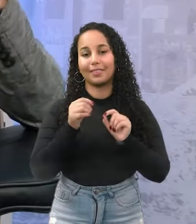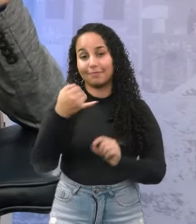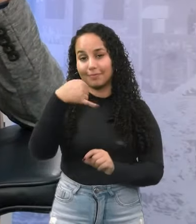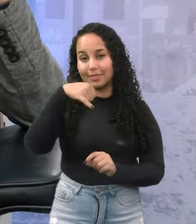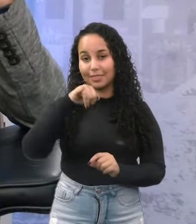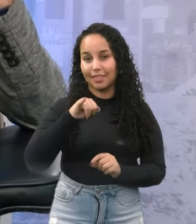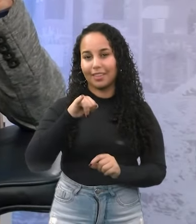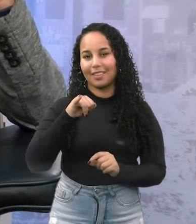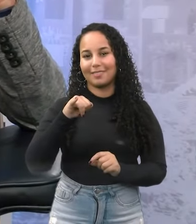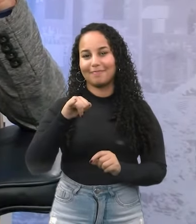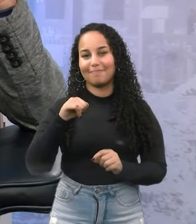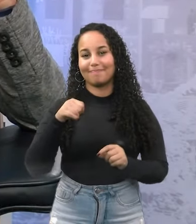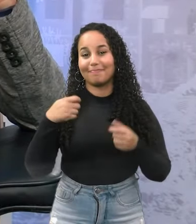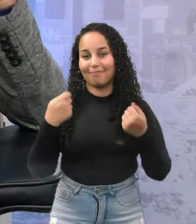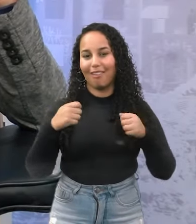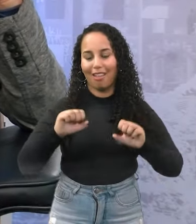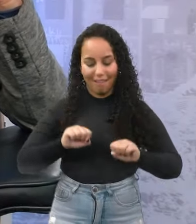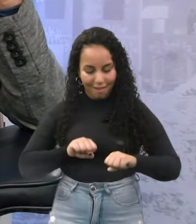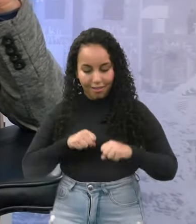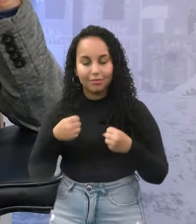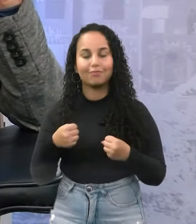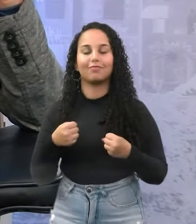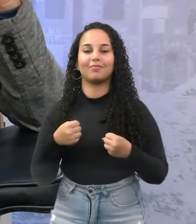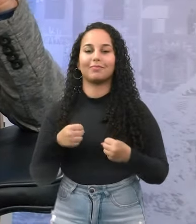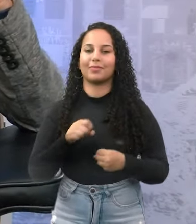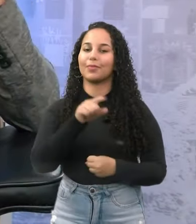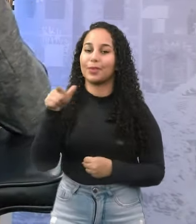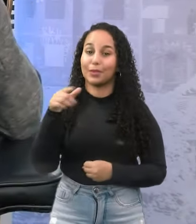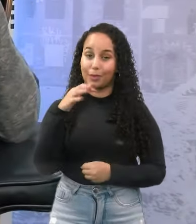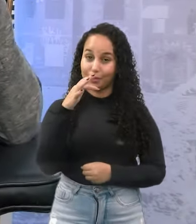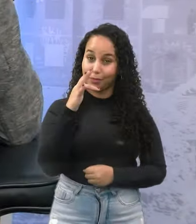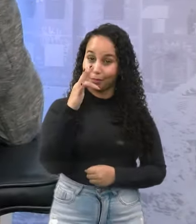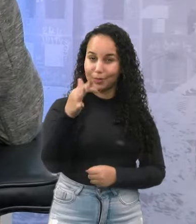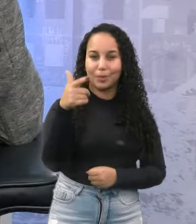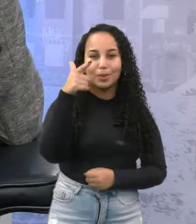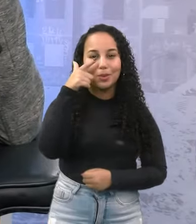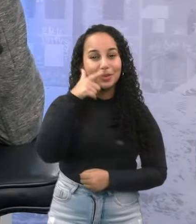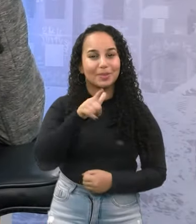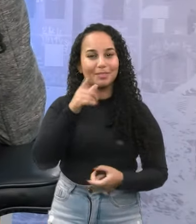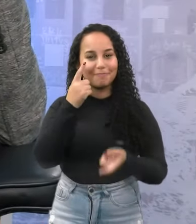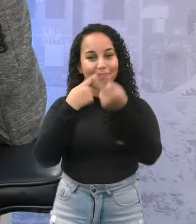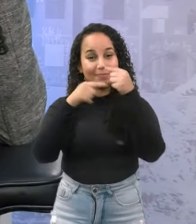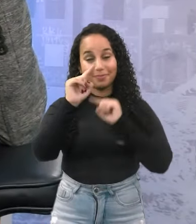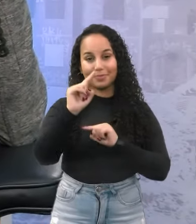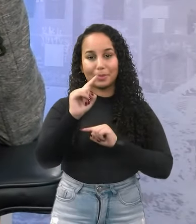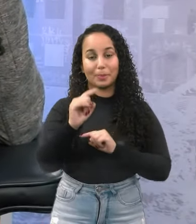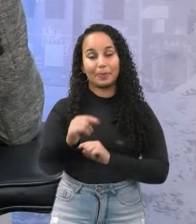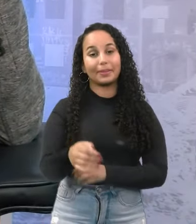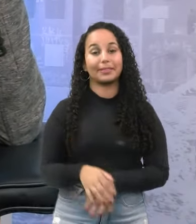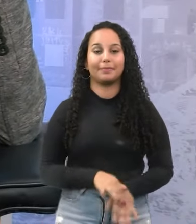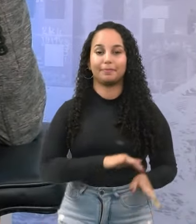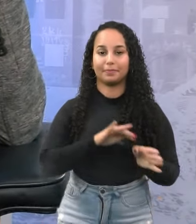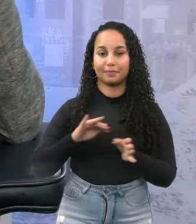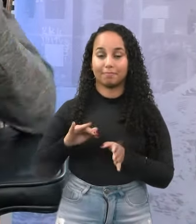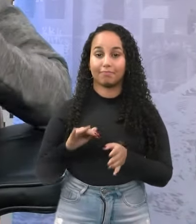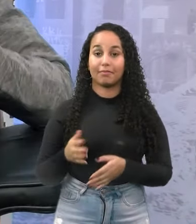se tem uma prova, é porque você poderá ser promovido. Há muitos anos atrás,